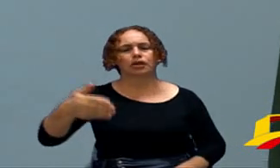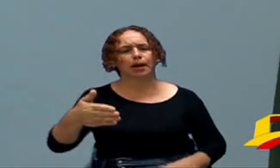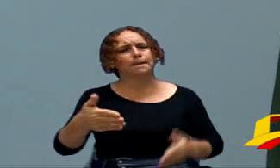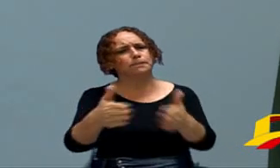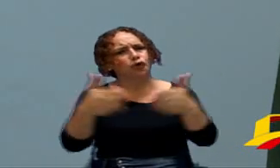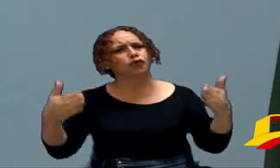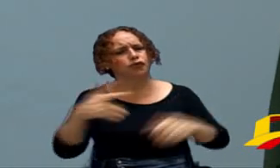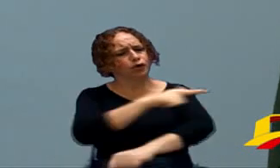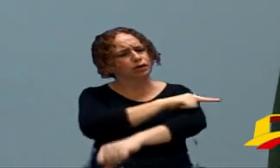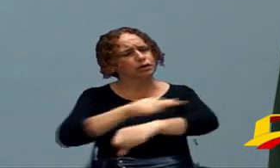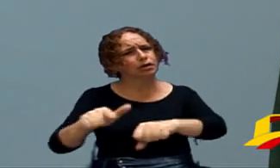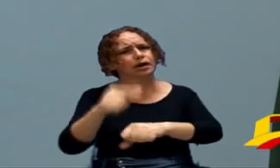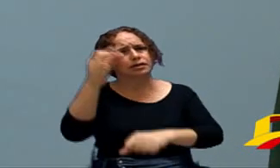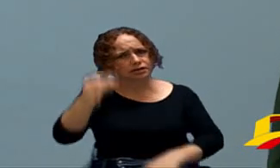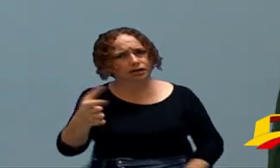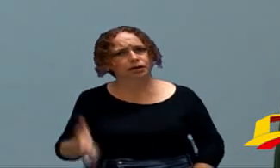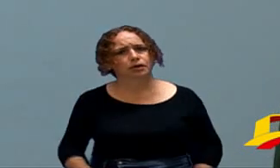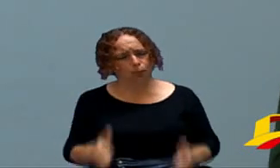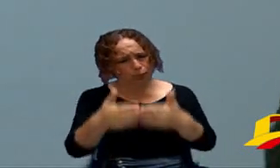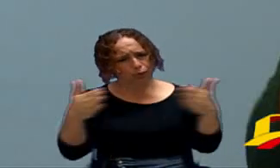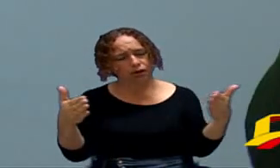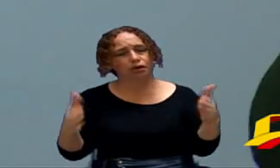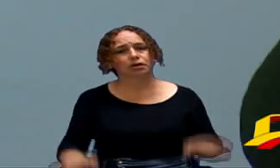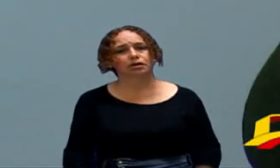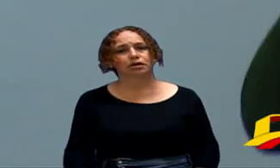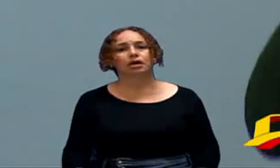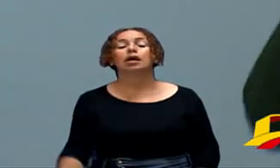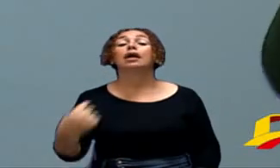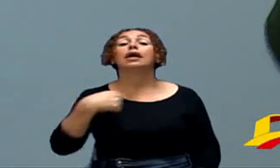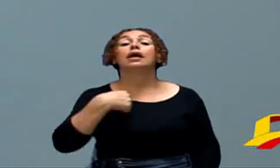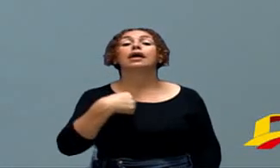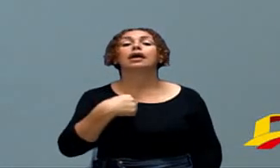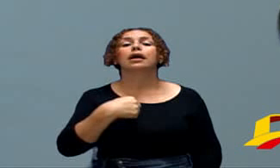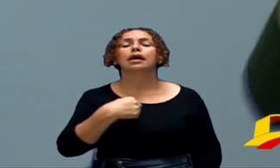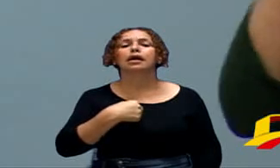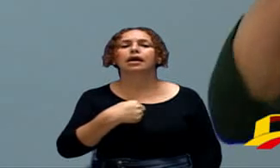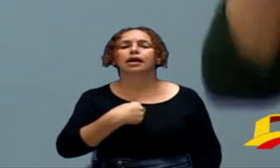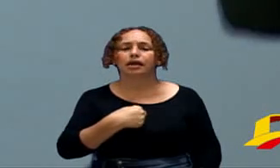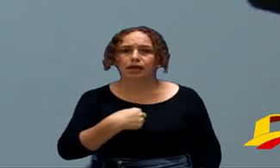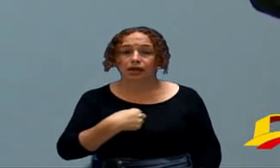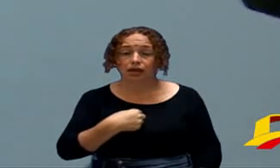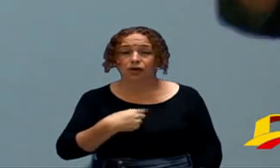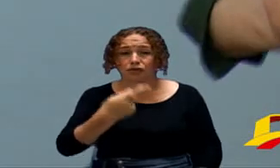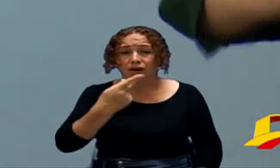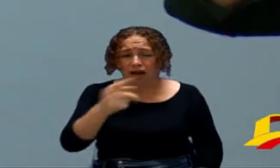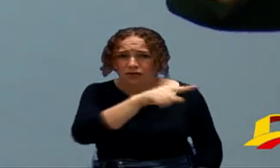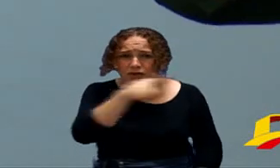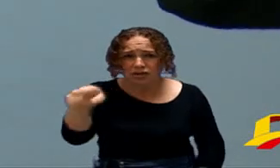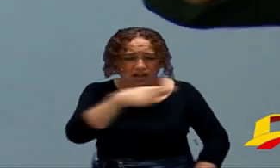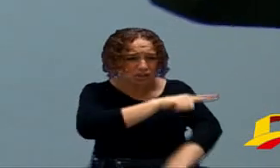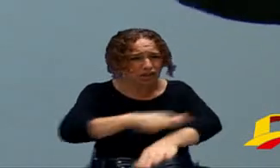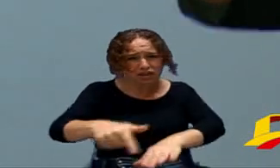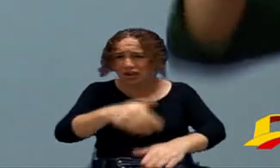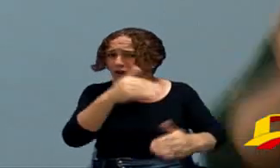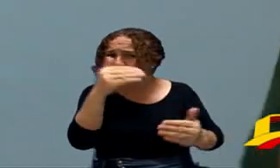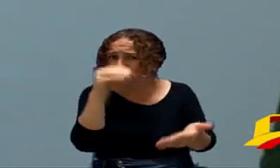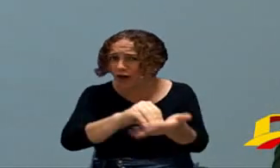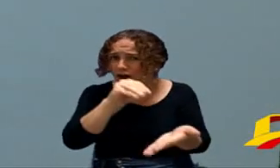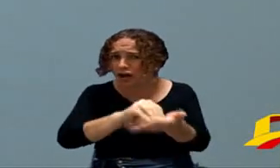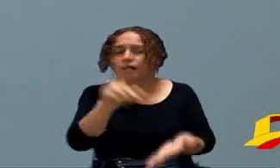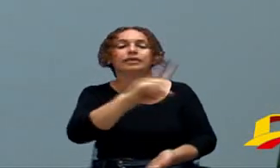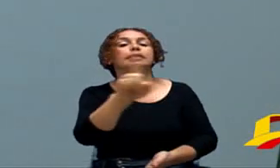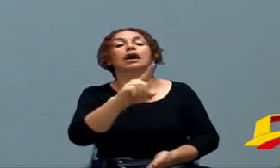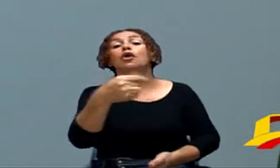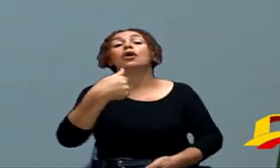educados, certo? Por gentileza. Mas não estou me reportando a quem não tem educação, estou me reportando às pessoas